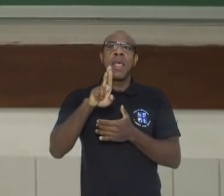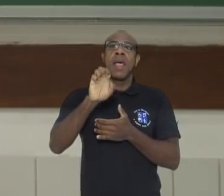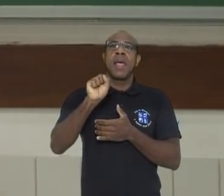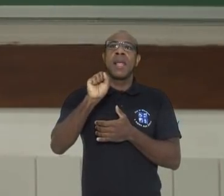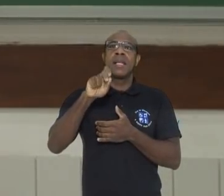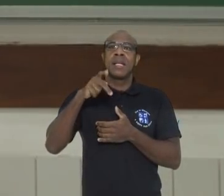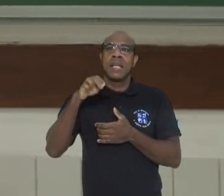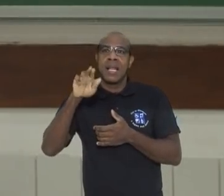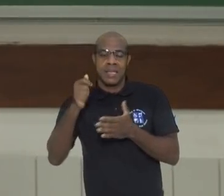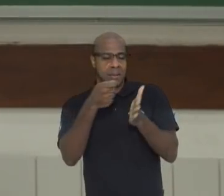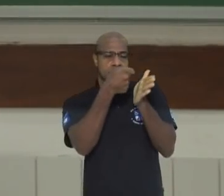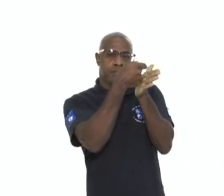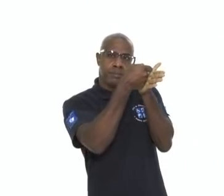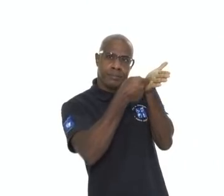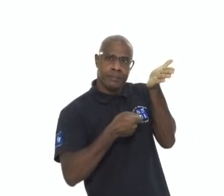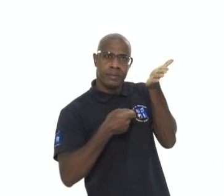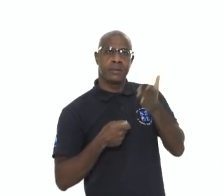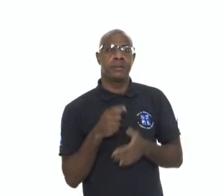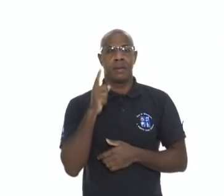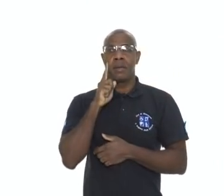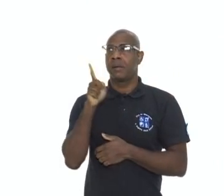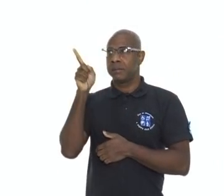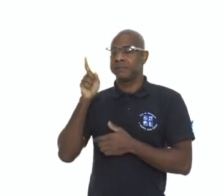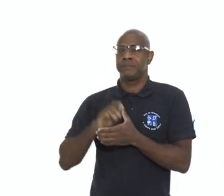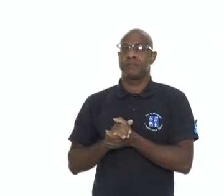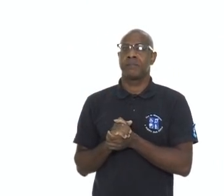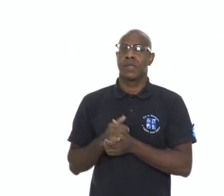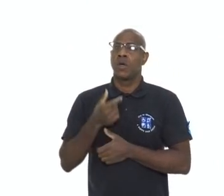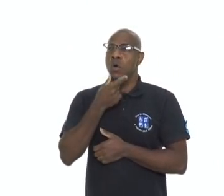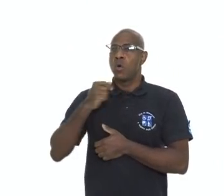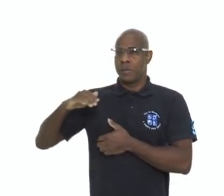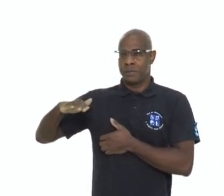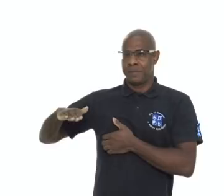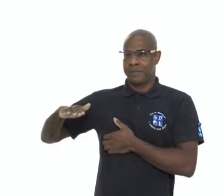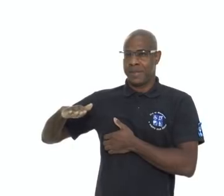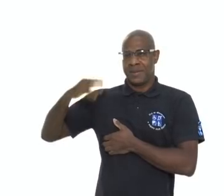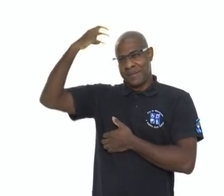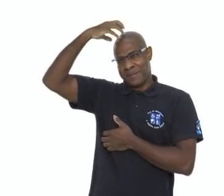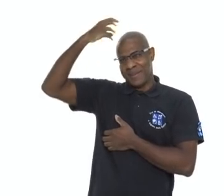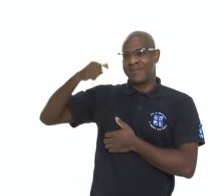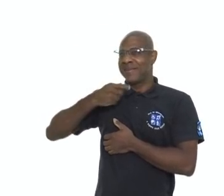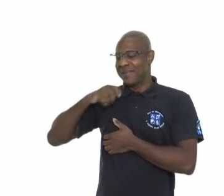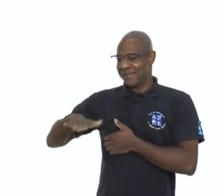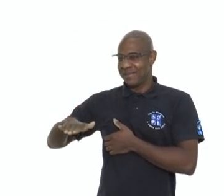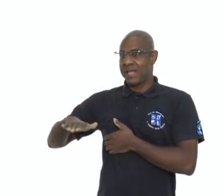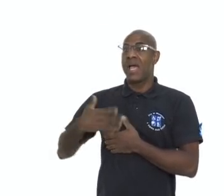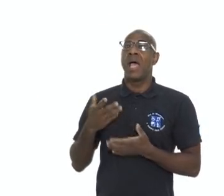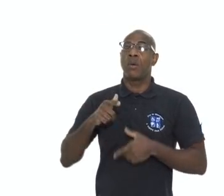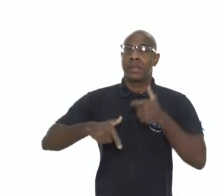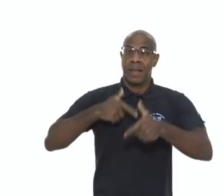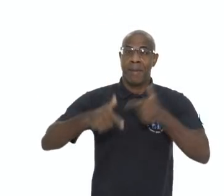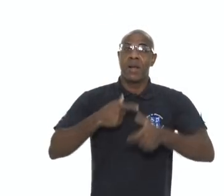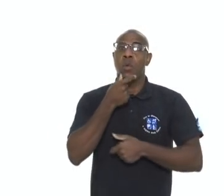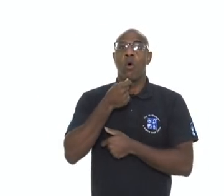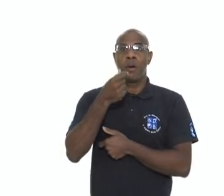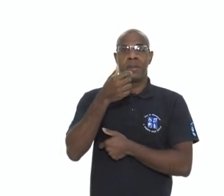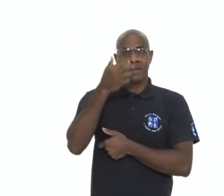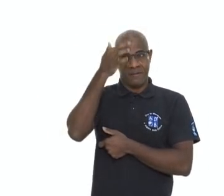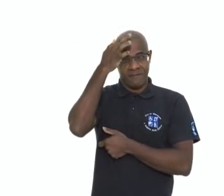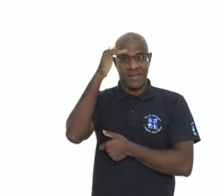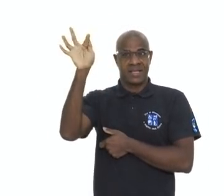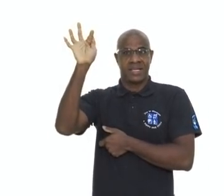então ler esse texto? O Pequeno Príncipe é uma obra literária do escritor francês